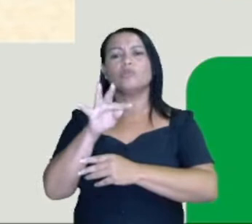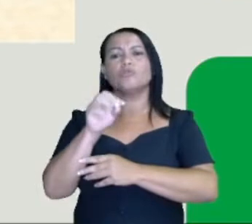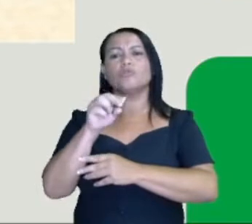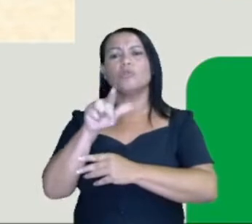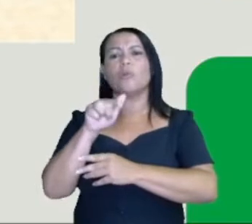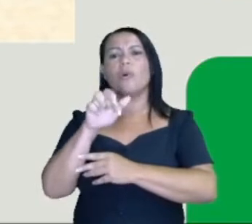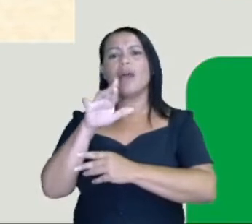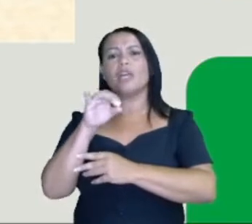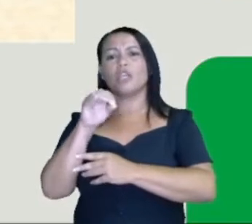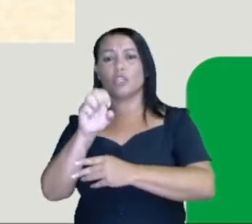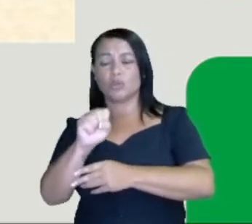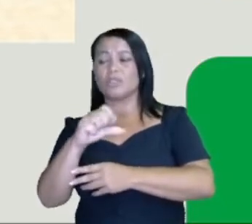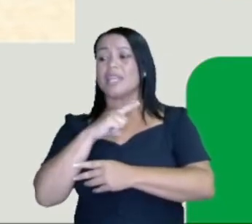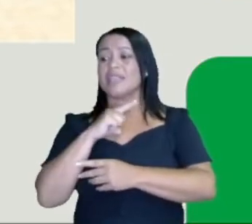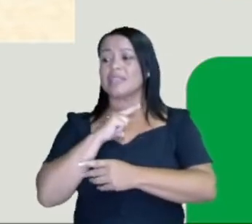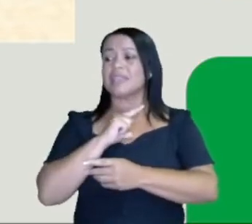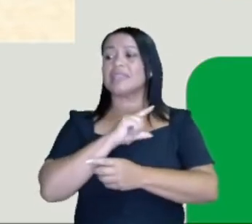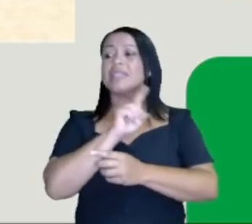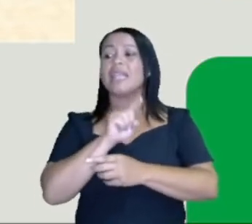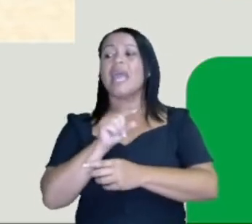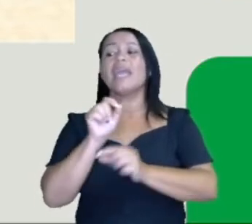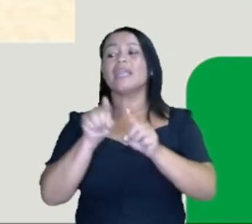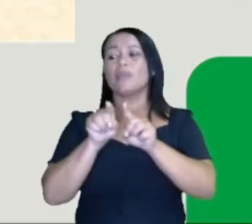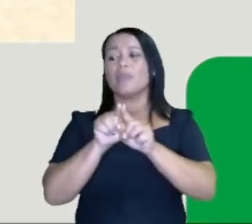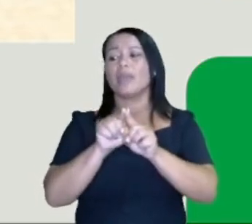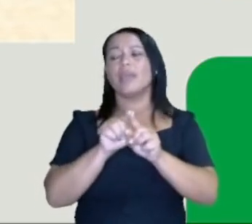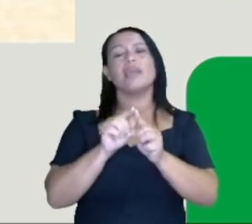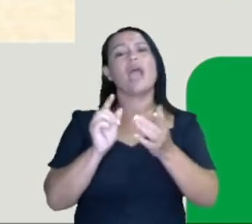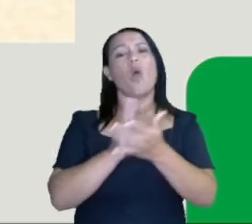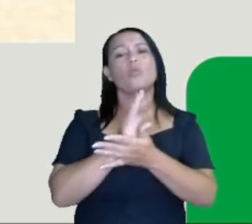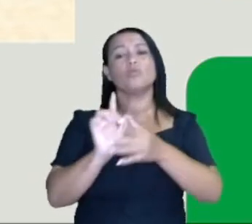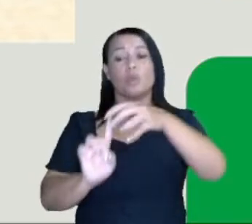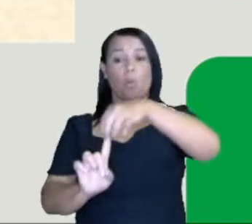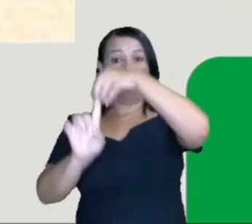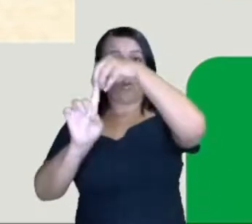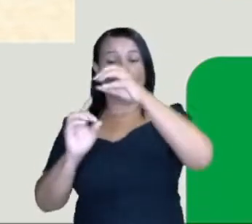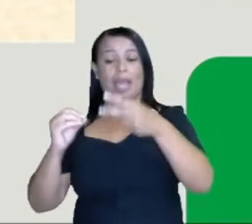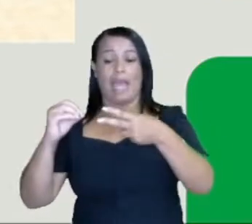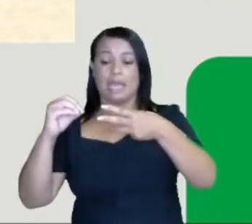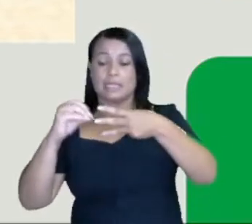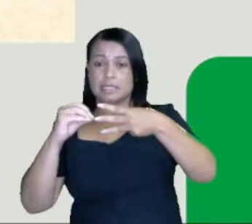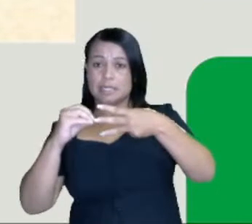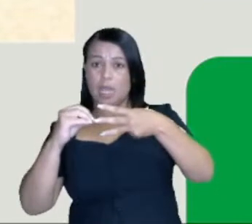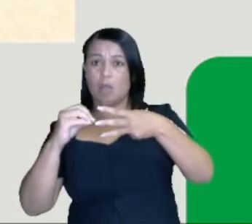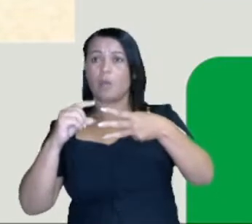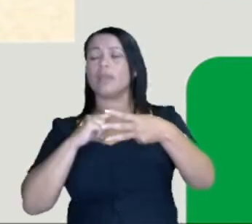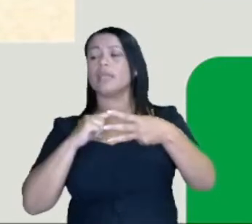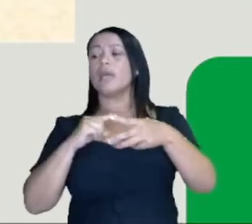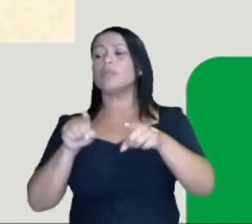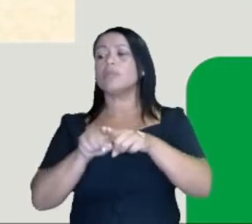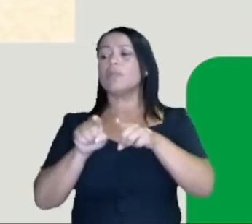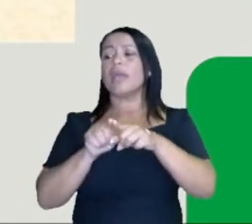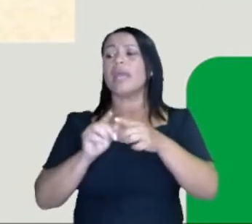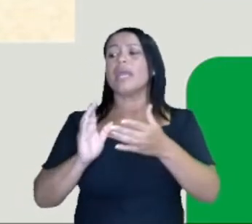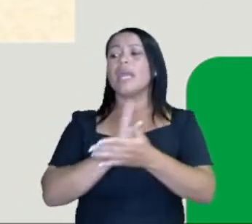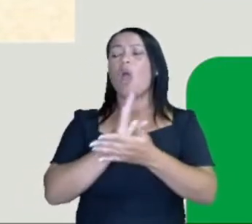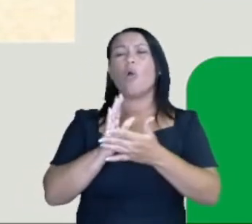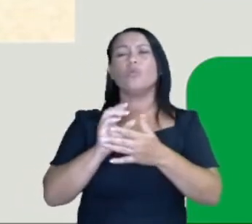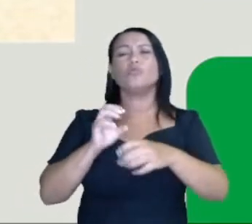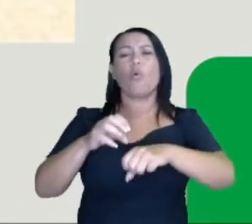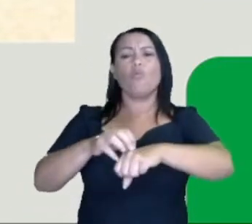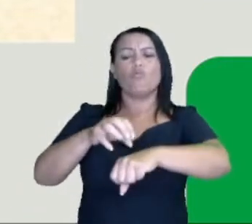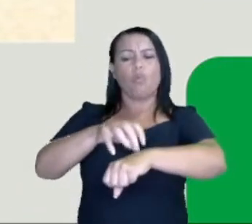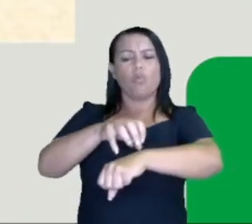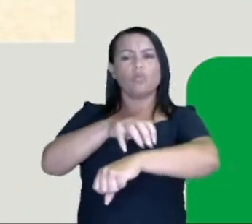seres unicelulares, formados por uma única célula, e também fotos de animais e plantas e fungos, que são